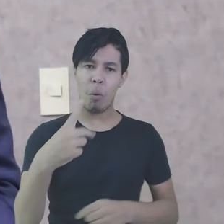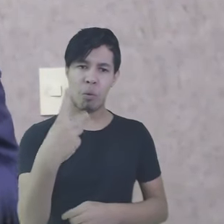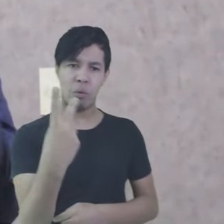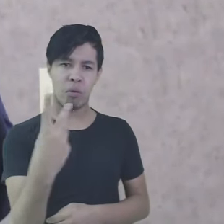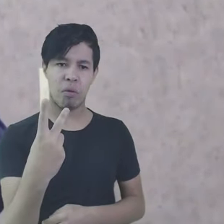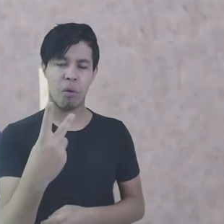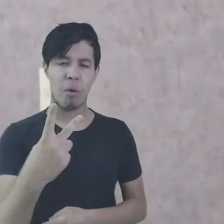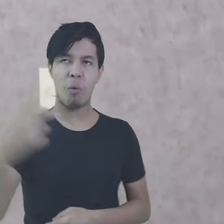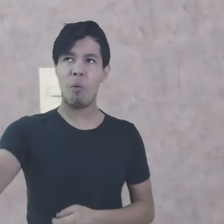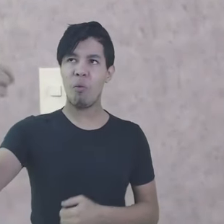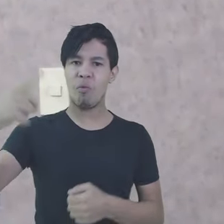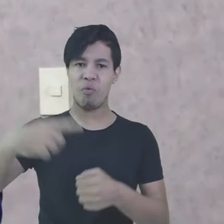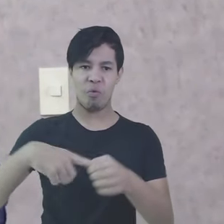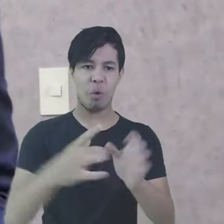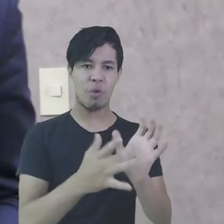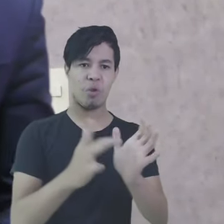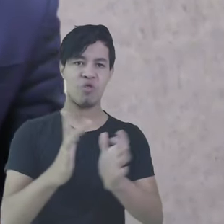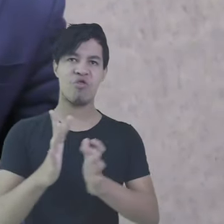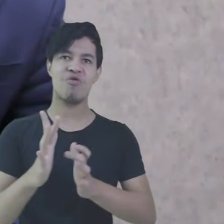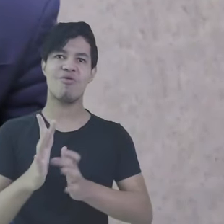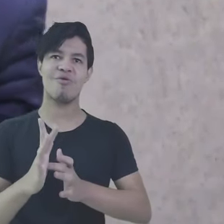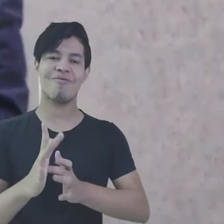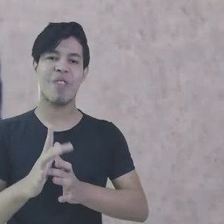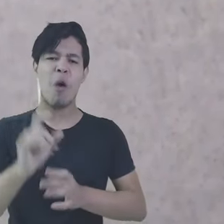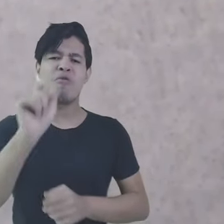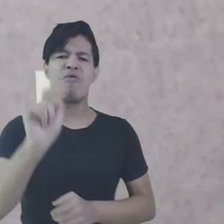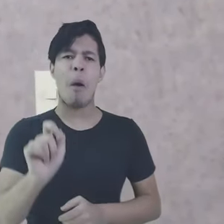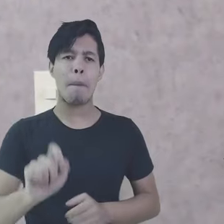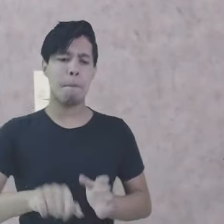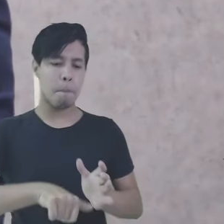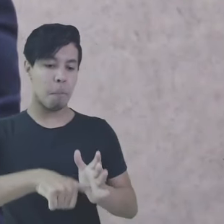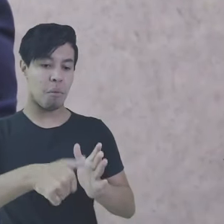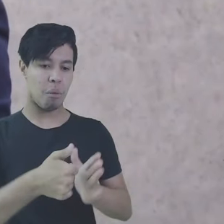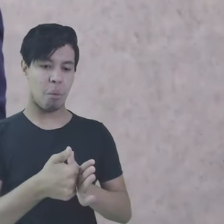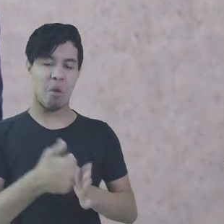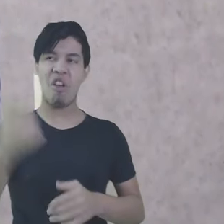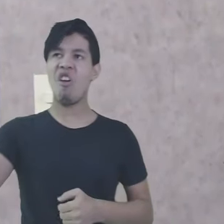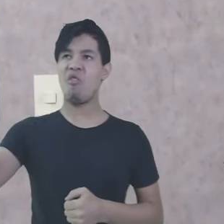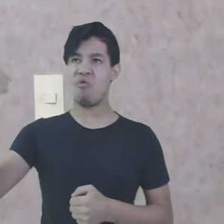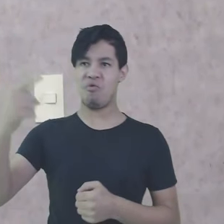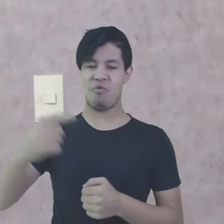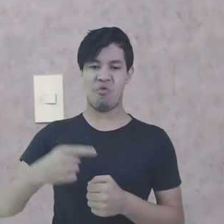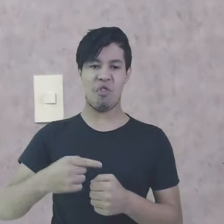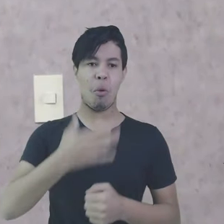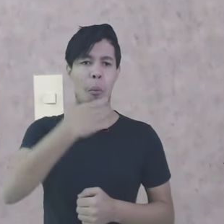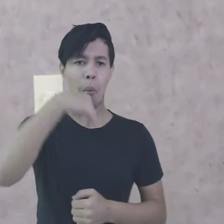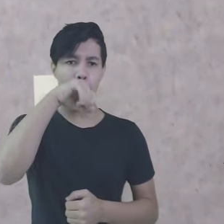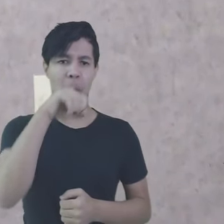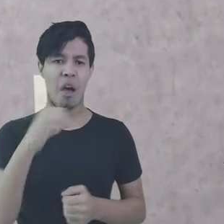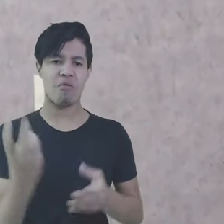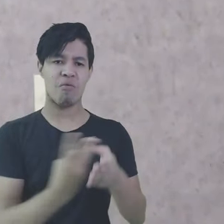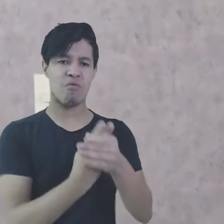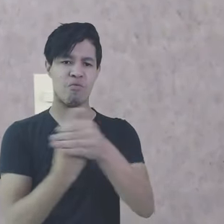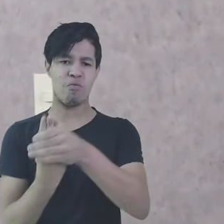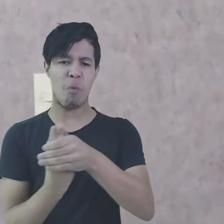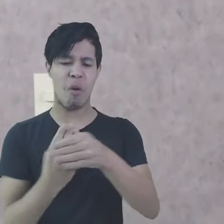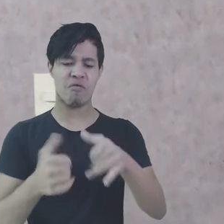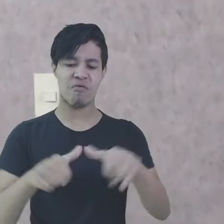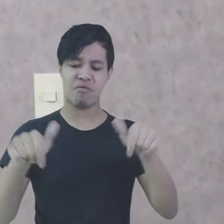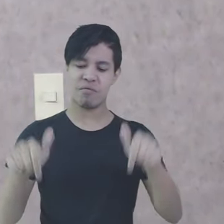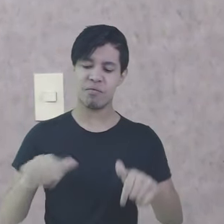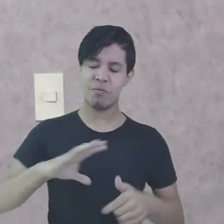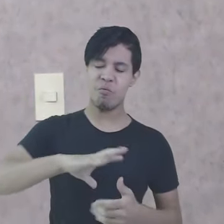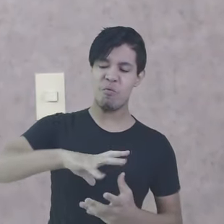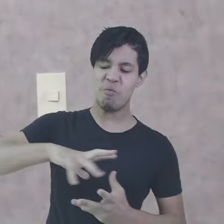será o que mesmo? A primeira vinda do Pai. Ele virá, a Trindade estará nesse mundinho de pecado. Mas